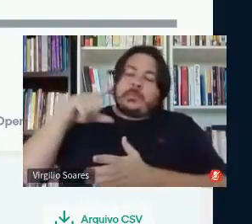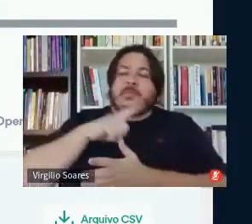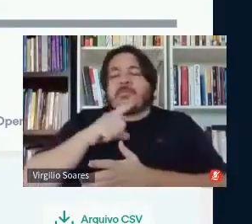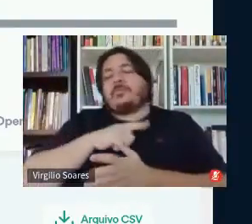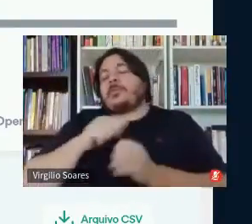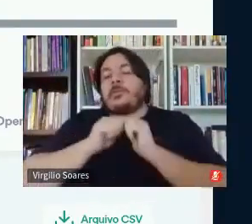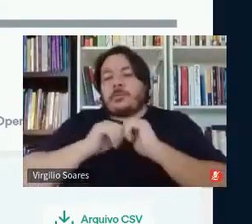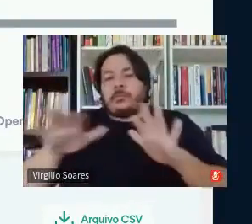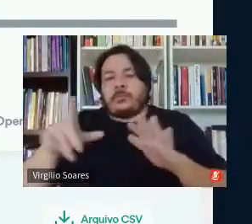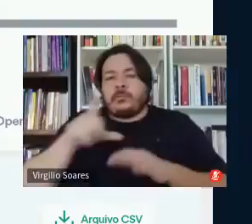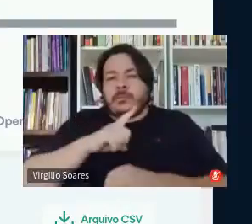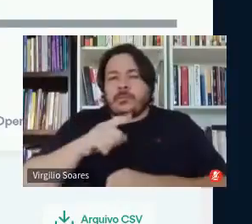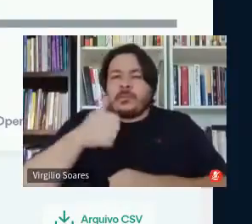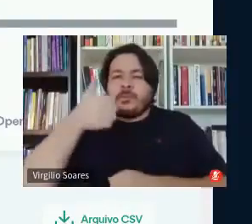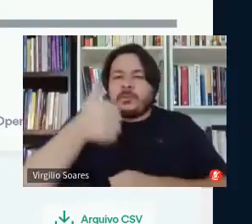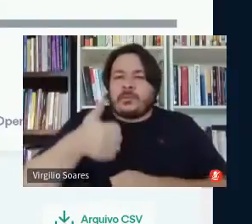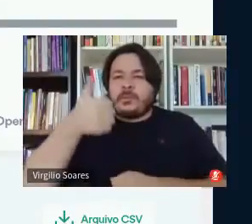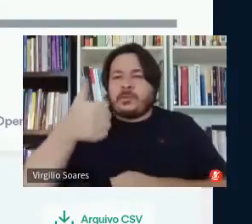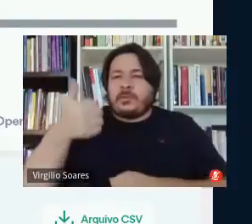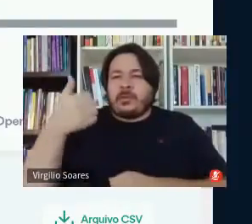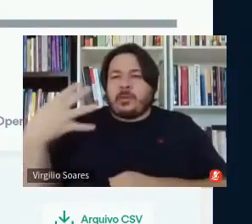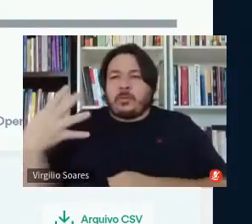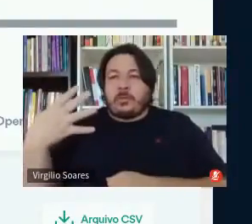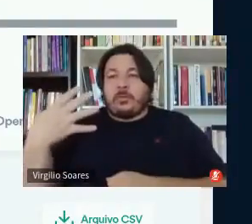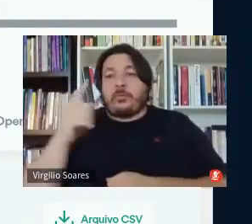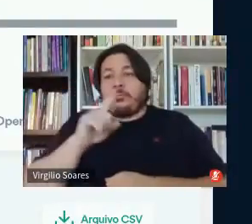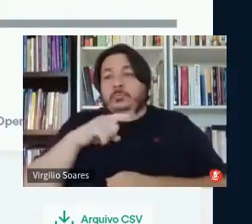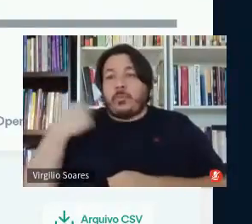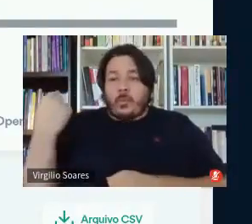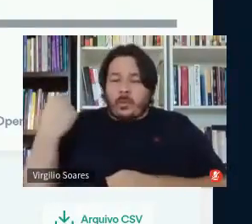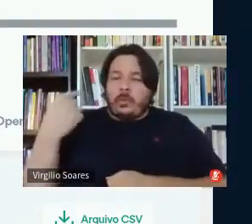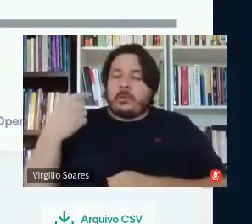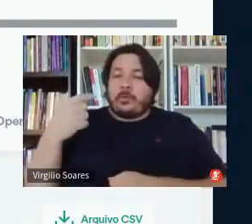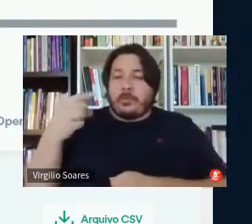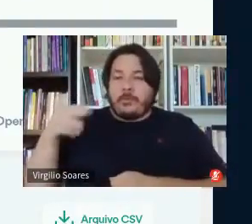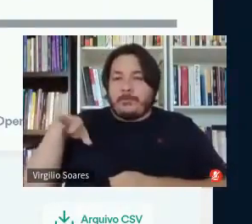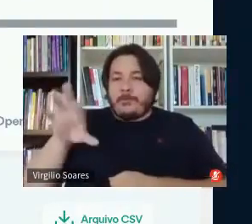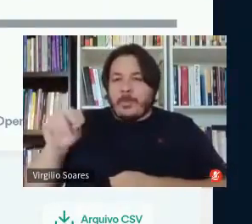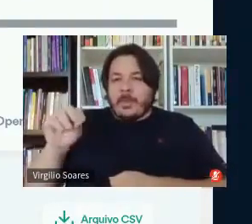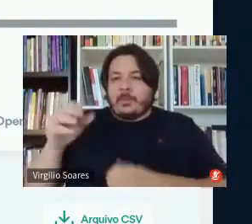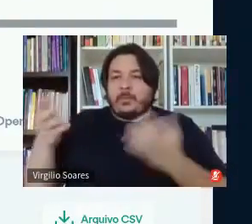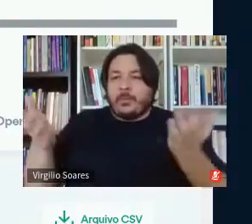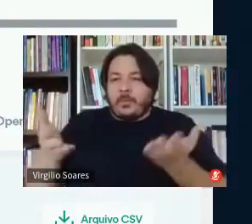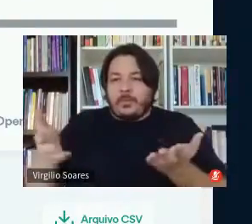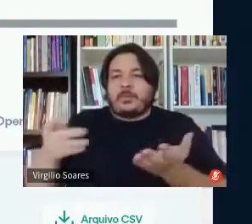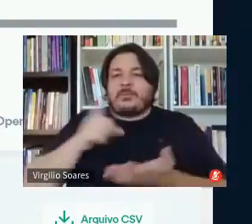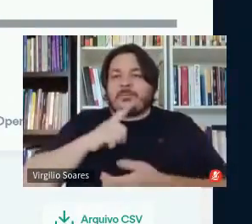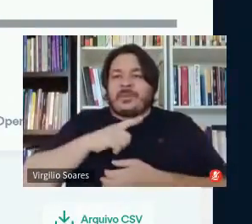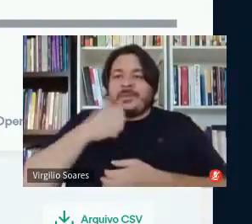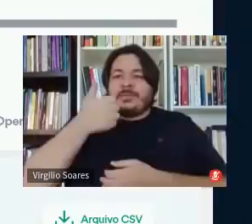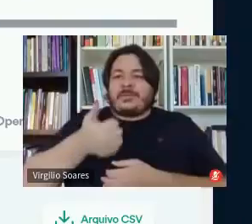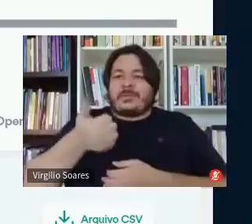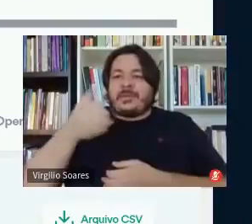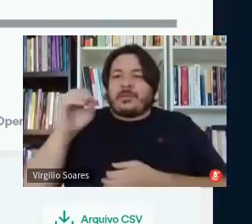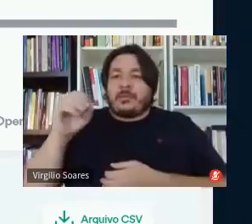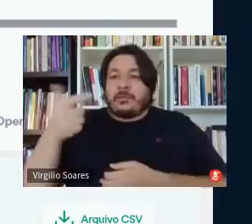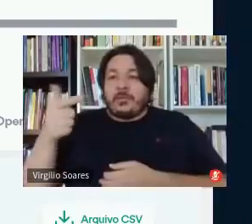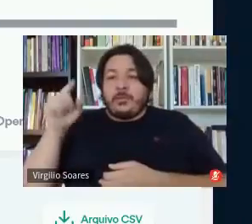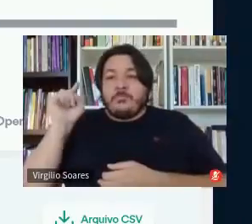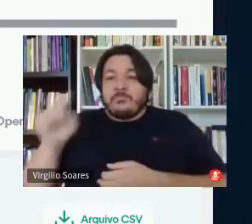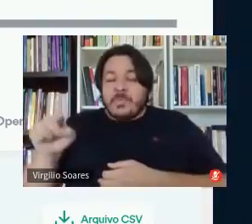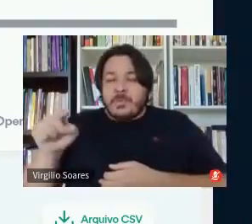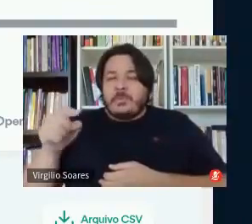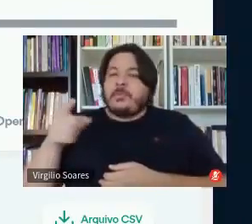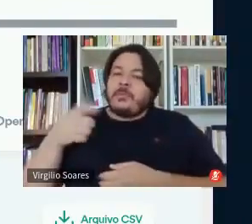conta 114 óbitos, isso era março, e hoje passamos de 102 mil. As políticas sanitárias